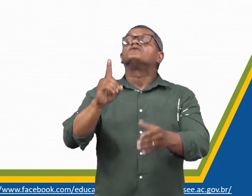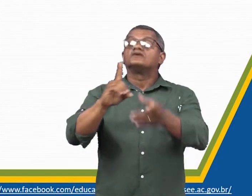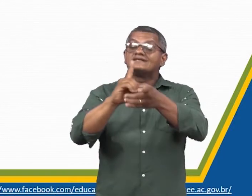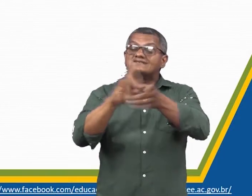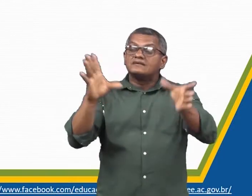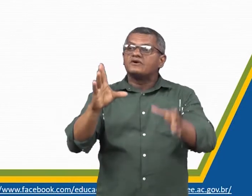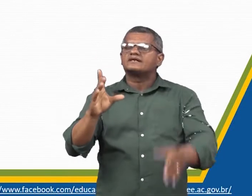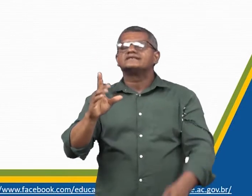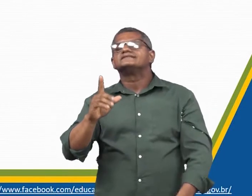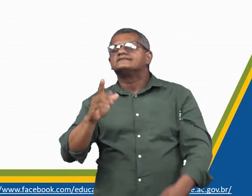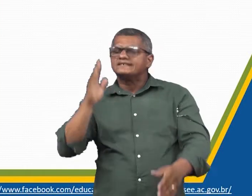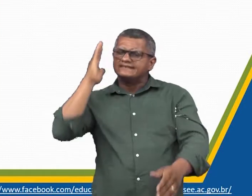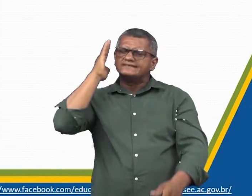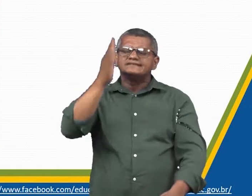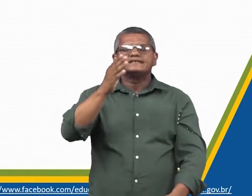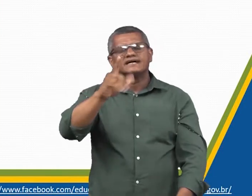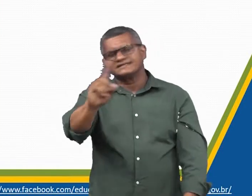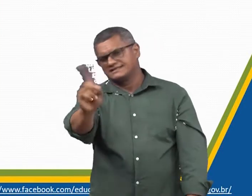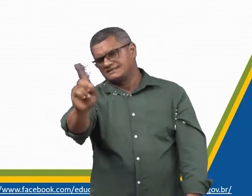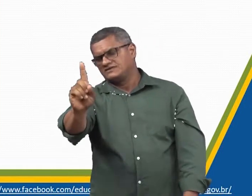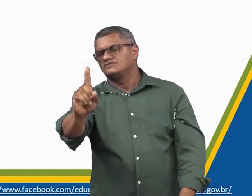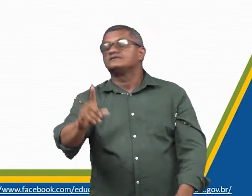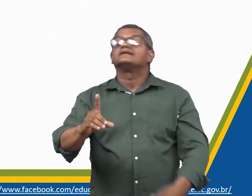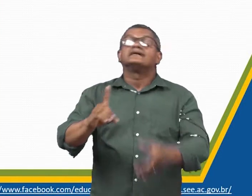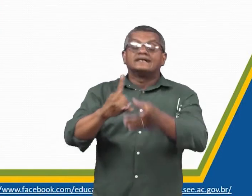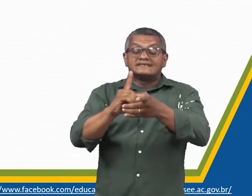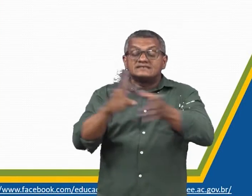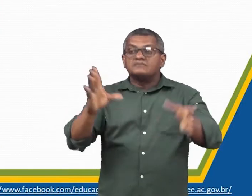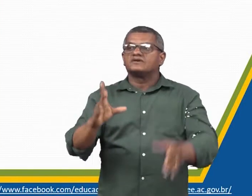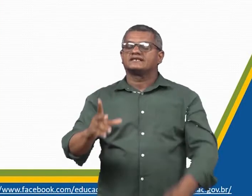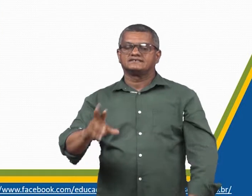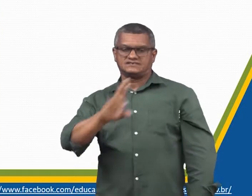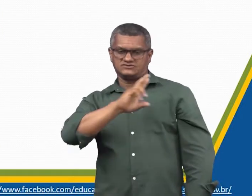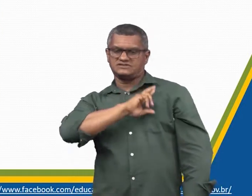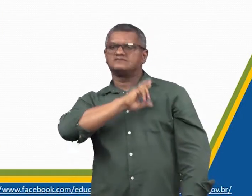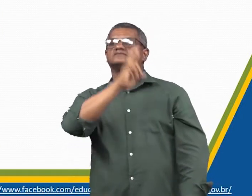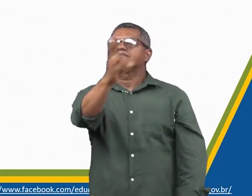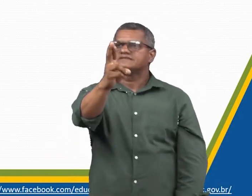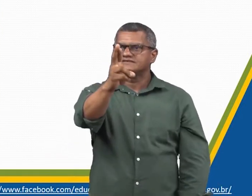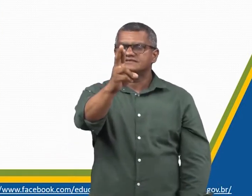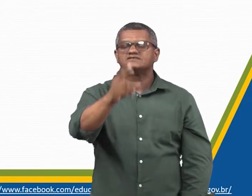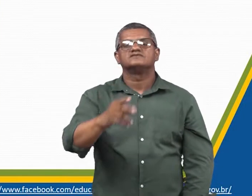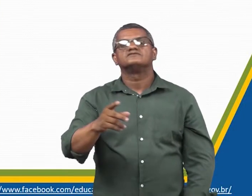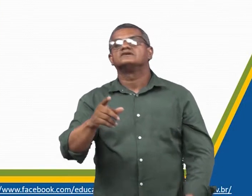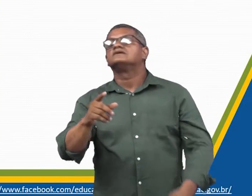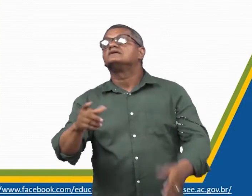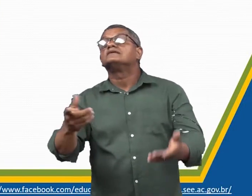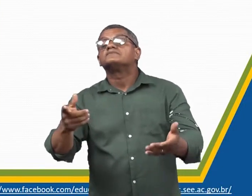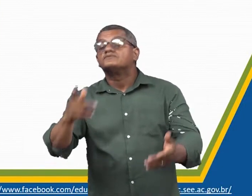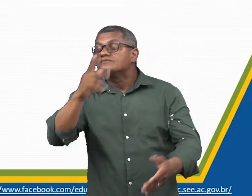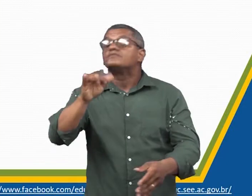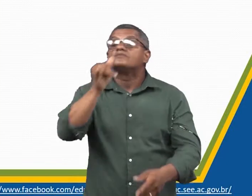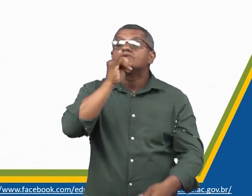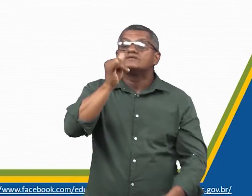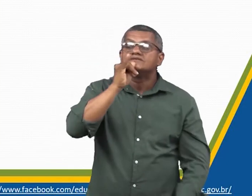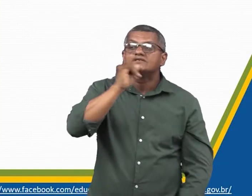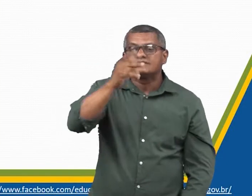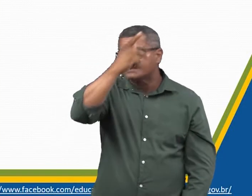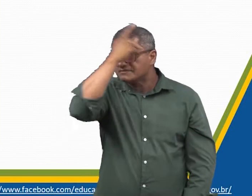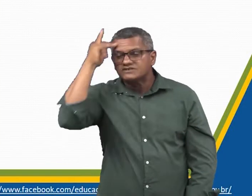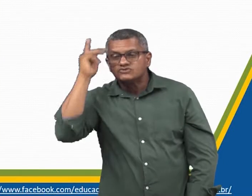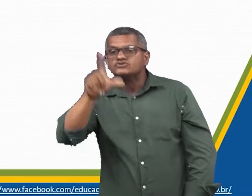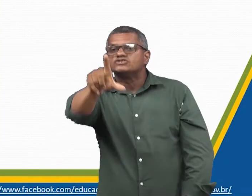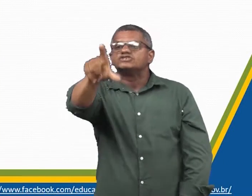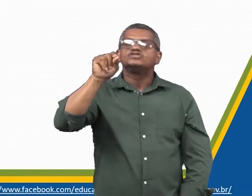também chamada de democracia representativa, ela funciona quando nós escolhemos alguns